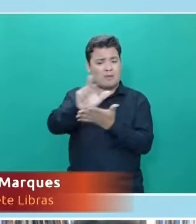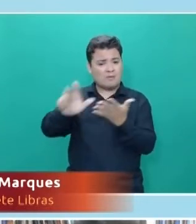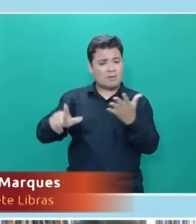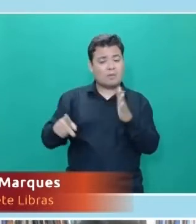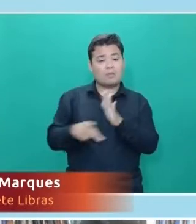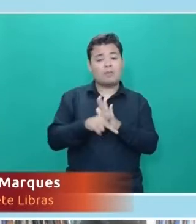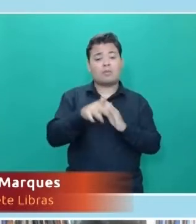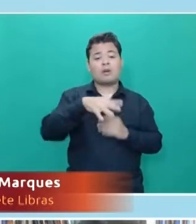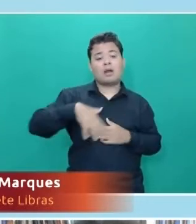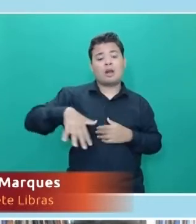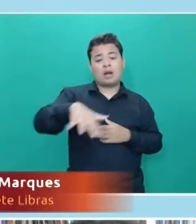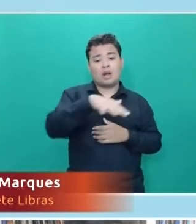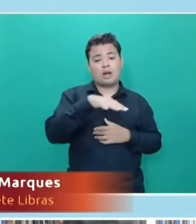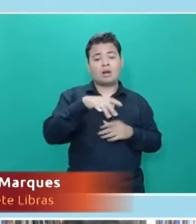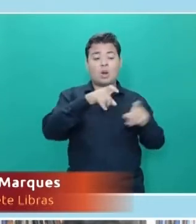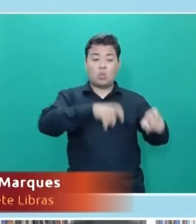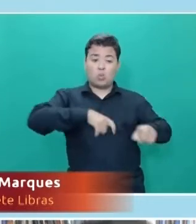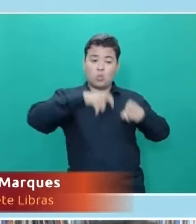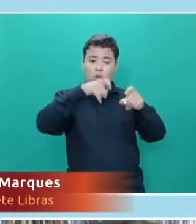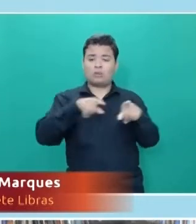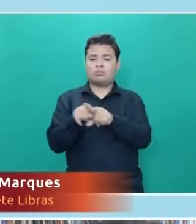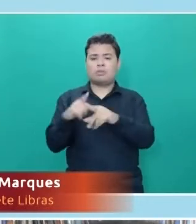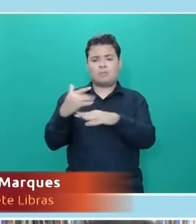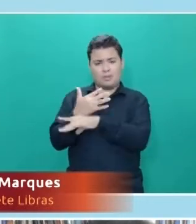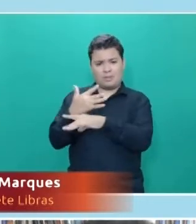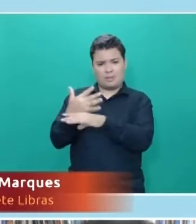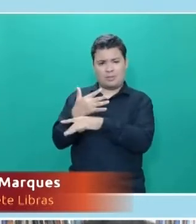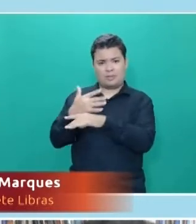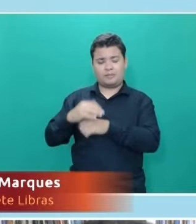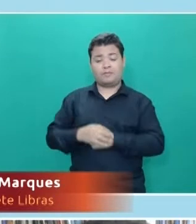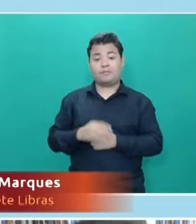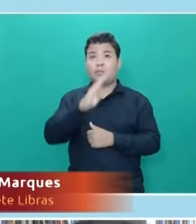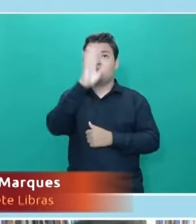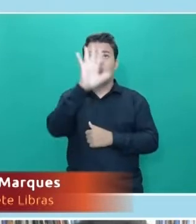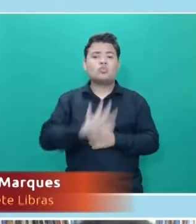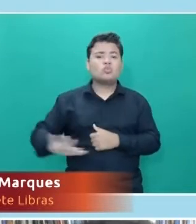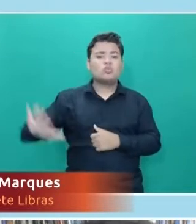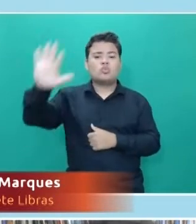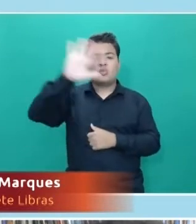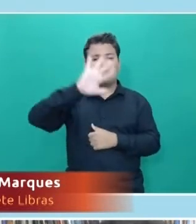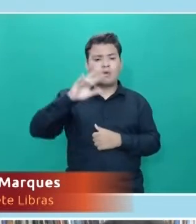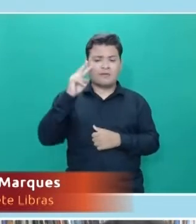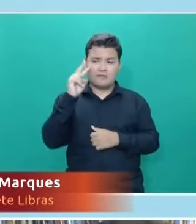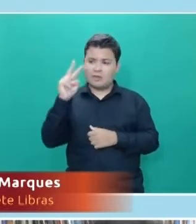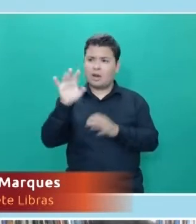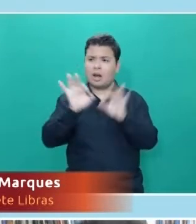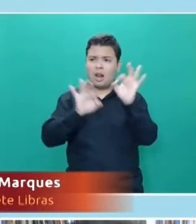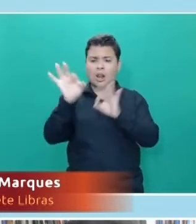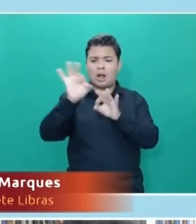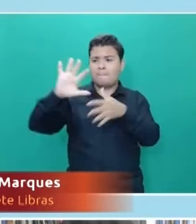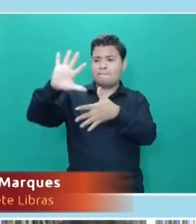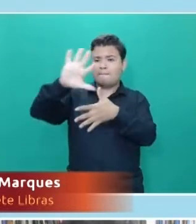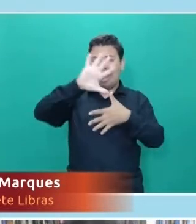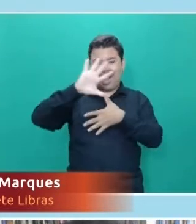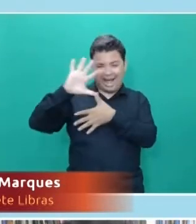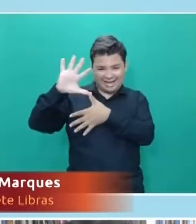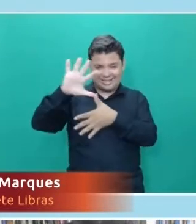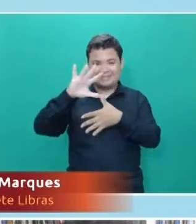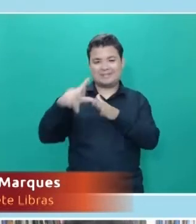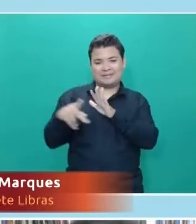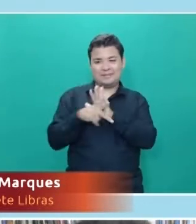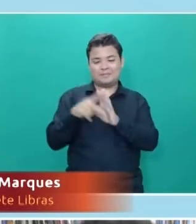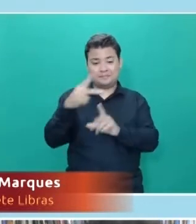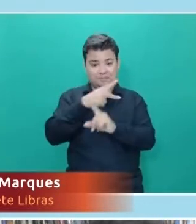urbano, que dão conta, o mapa da Previdência no Brasil, quando você divide, por exemplo, o total de benefícios per capita e